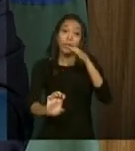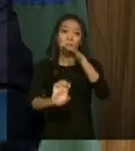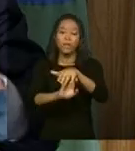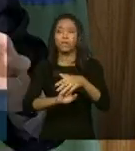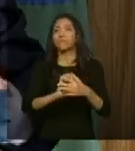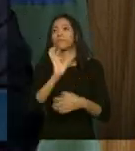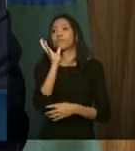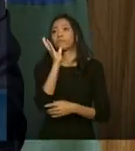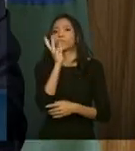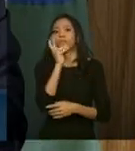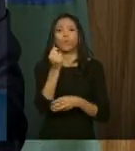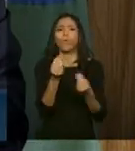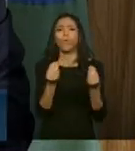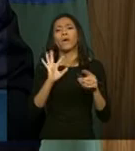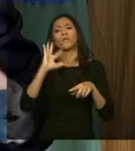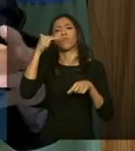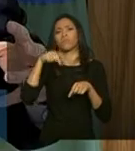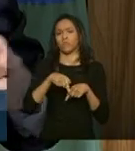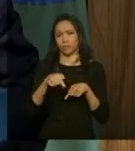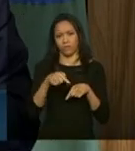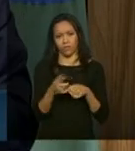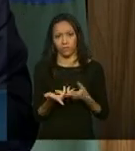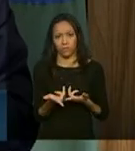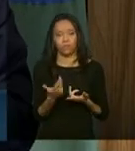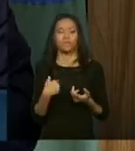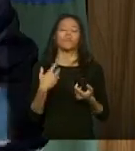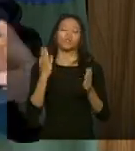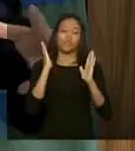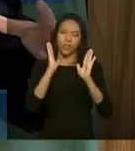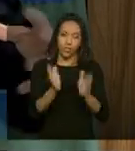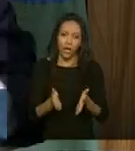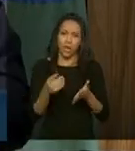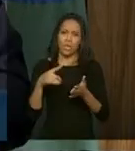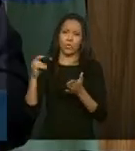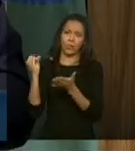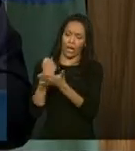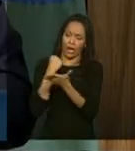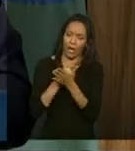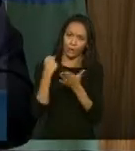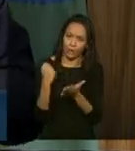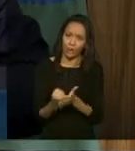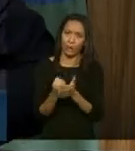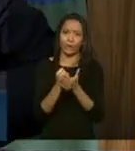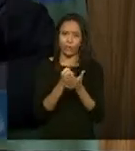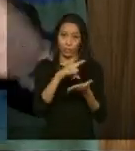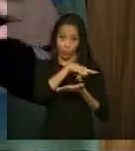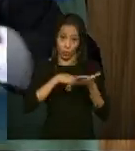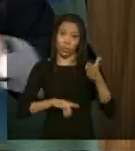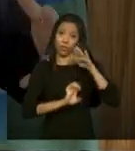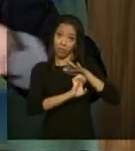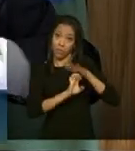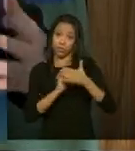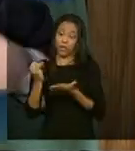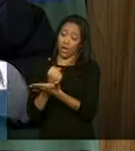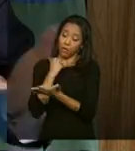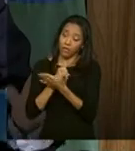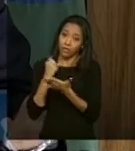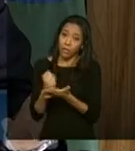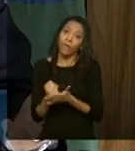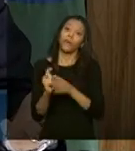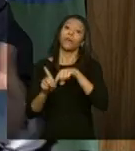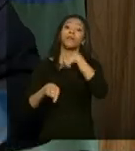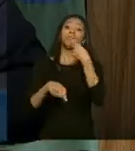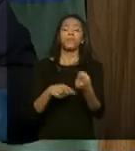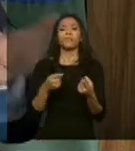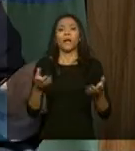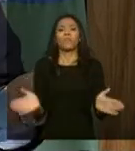questão? Está bem avançado o portal, o pacto com os cartórios e todo esse conjunto de iniciativas que vai liberar o